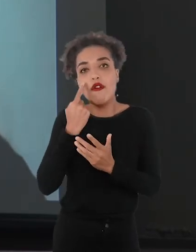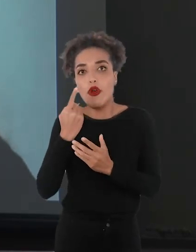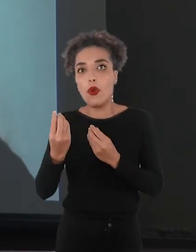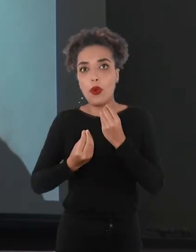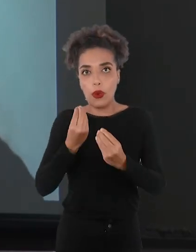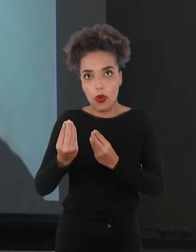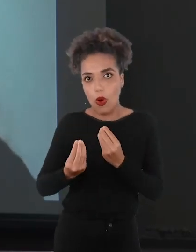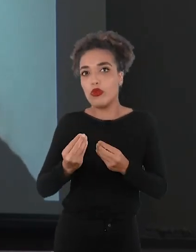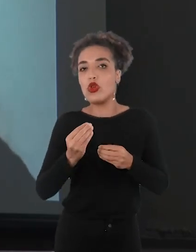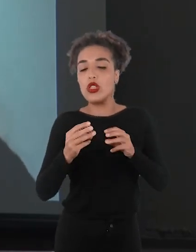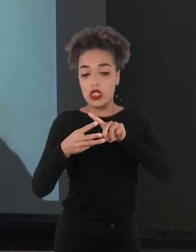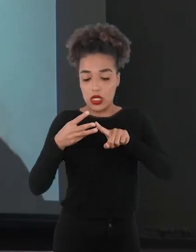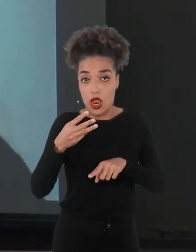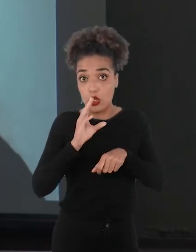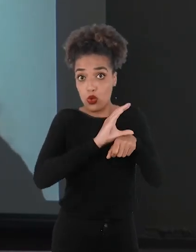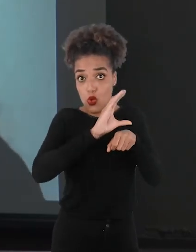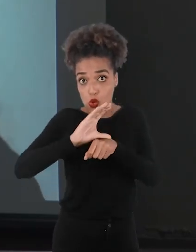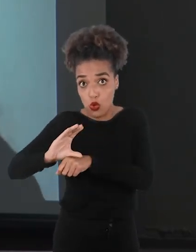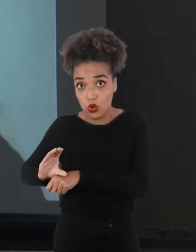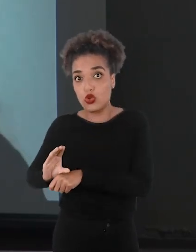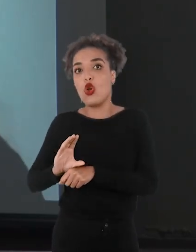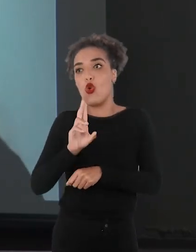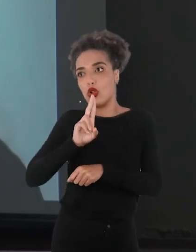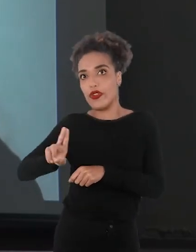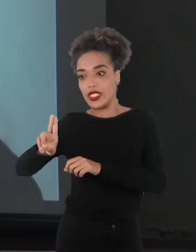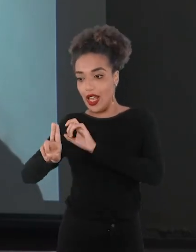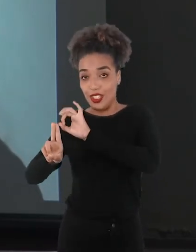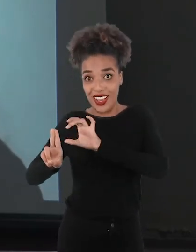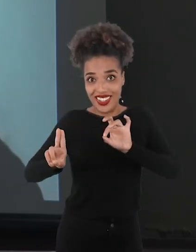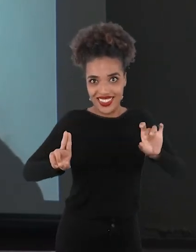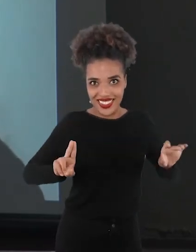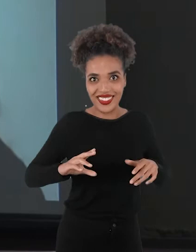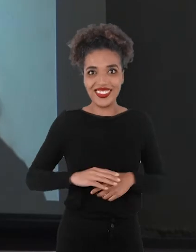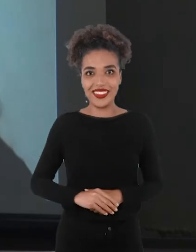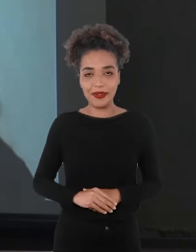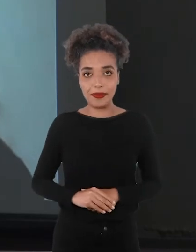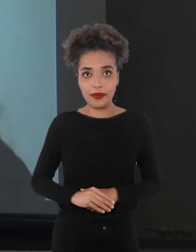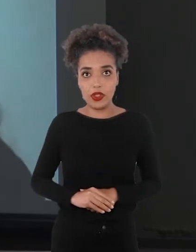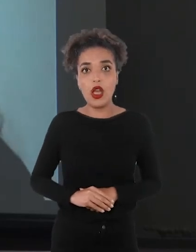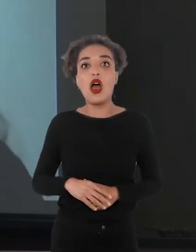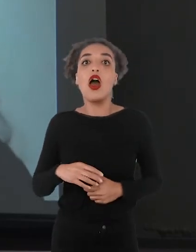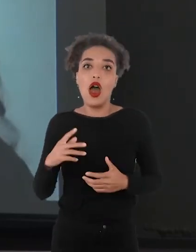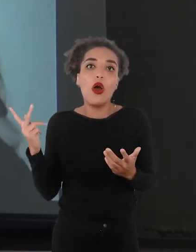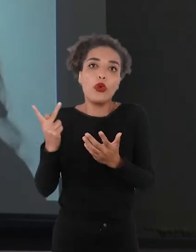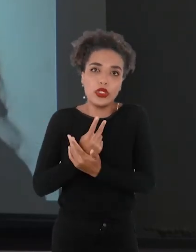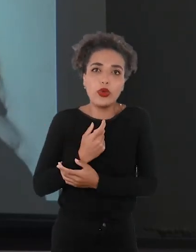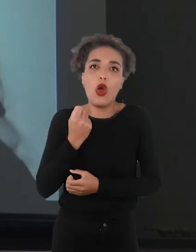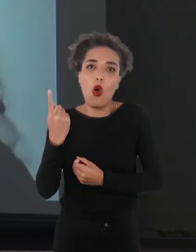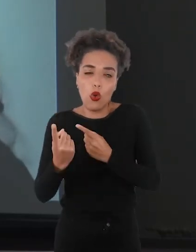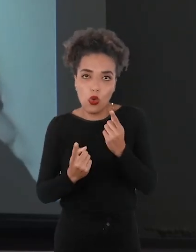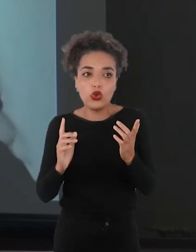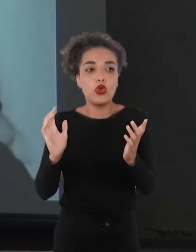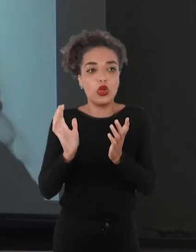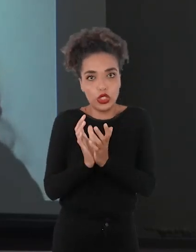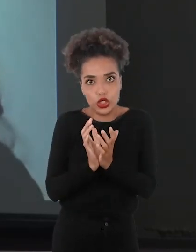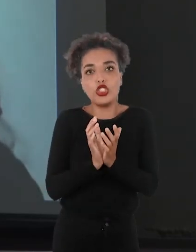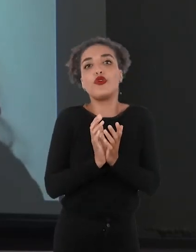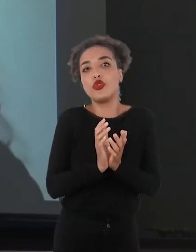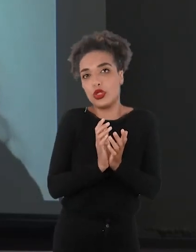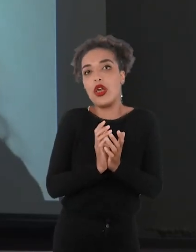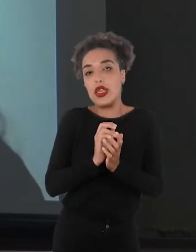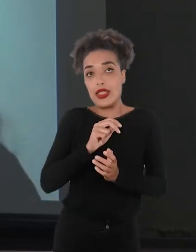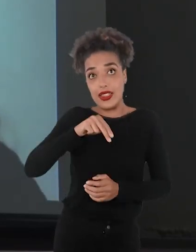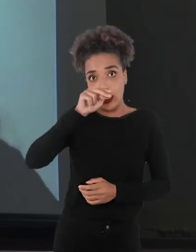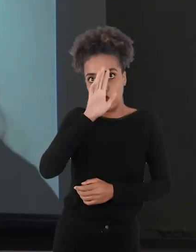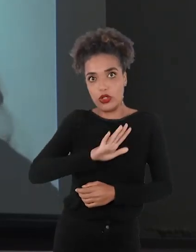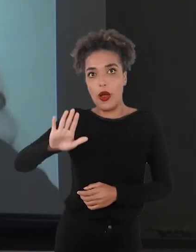nesses três cursos em cada universidade. Aconteceu de alguns coletivos serem nacionais, como, por exemplo, o Negrex,